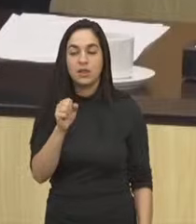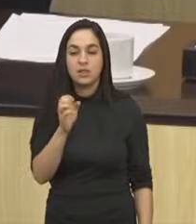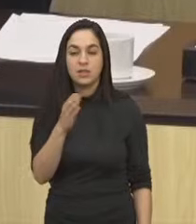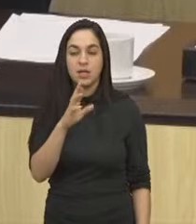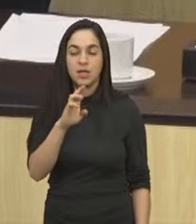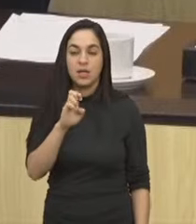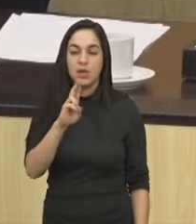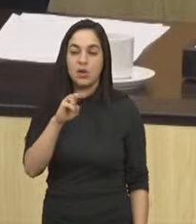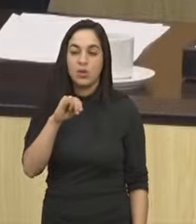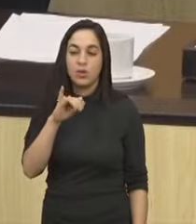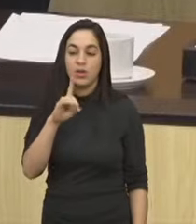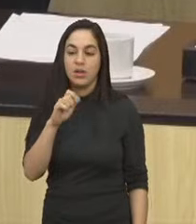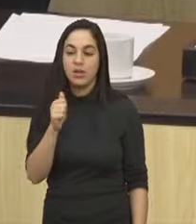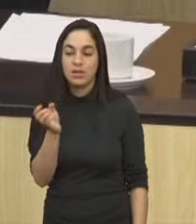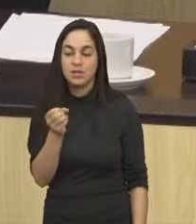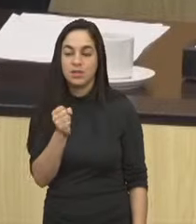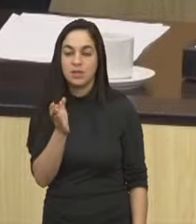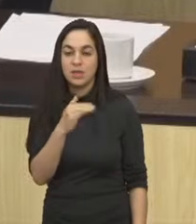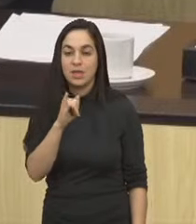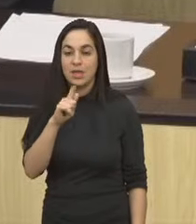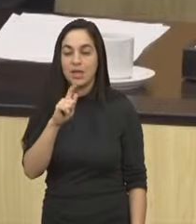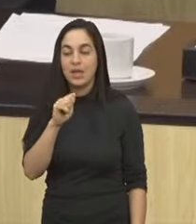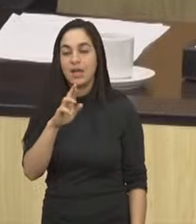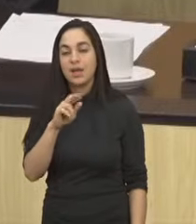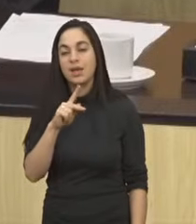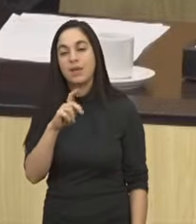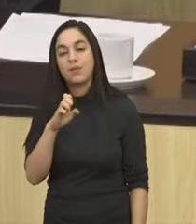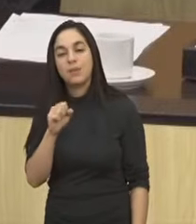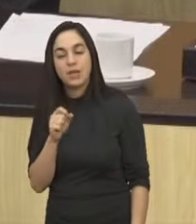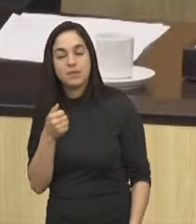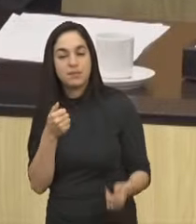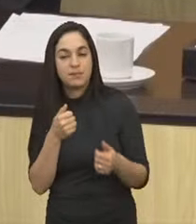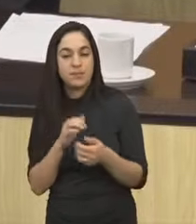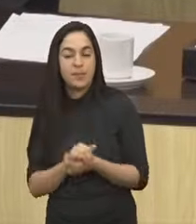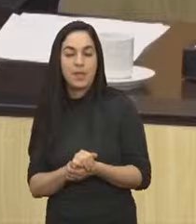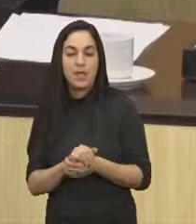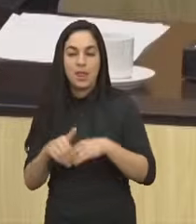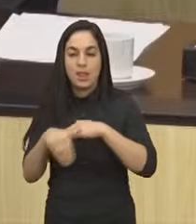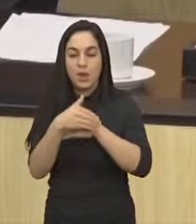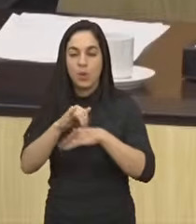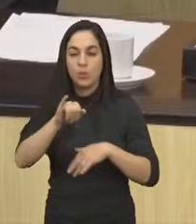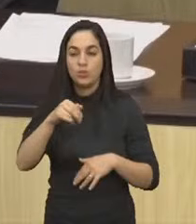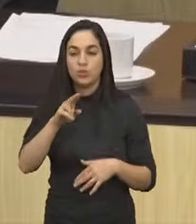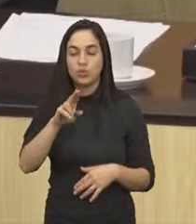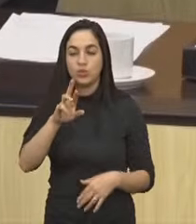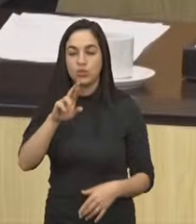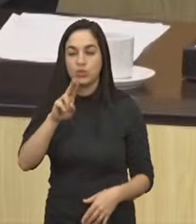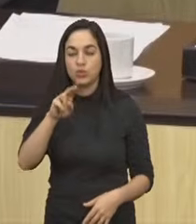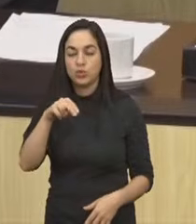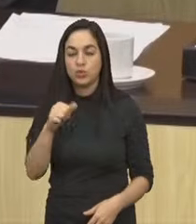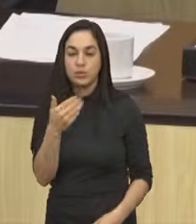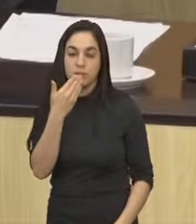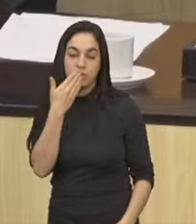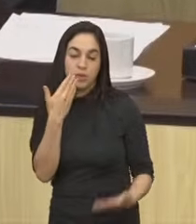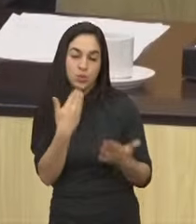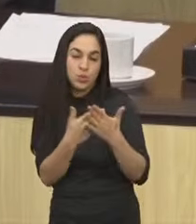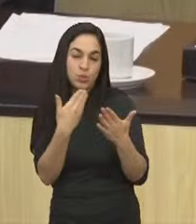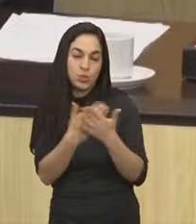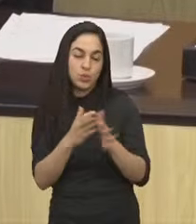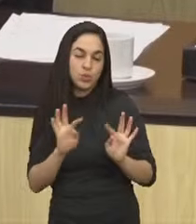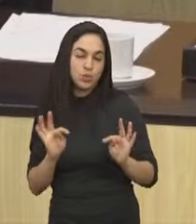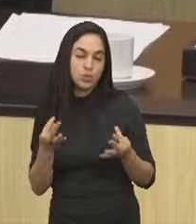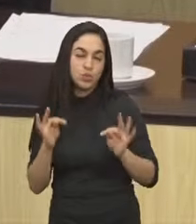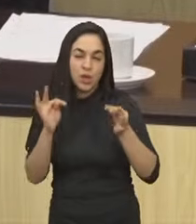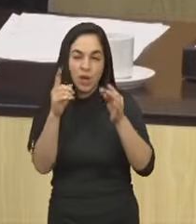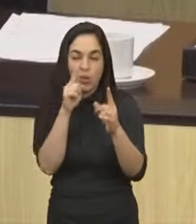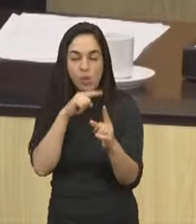centro. Considerando as solicitações de moradores da região da Rua Juruna, sugerimos a realização de estudo técnico com